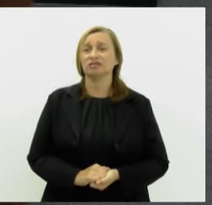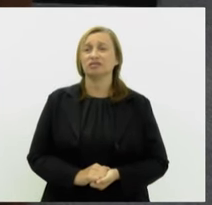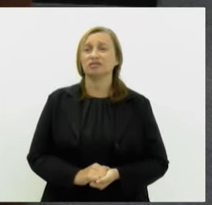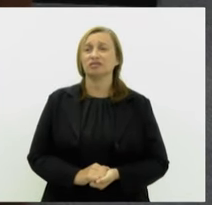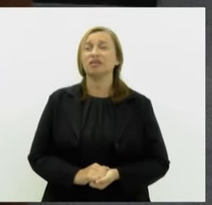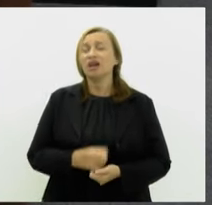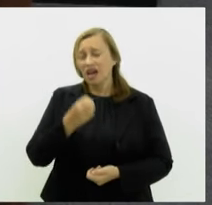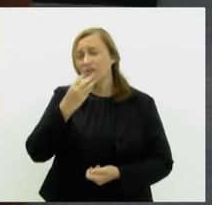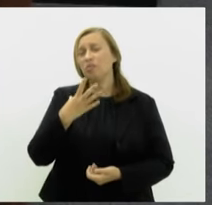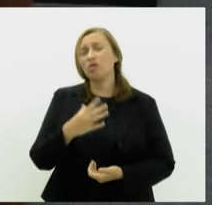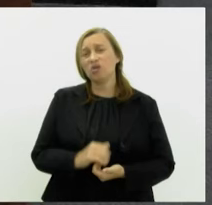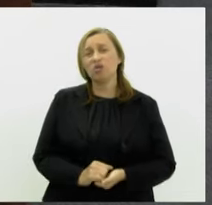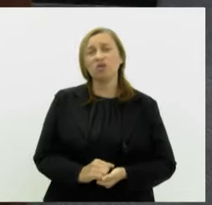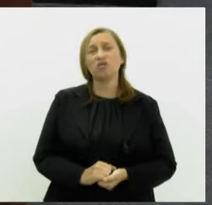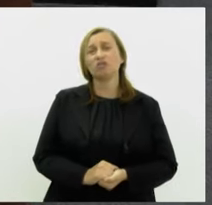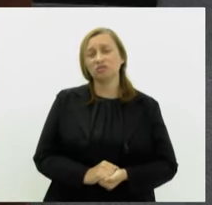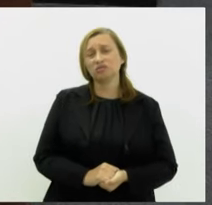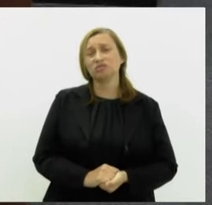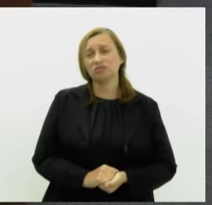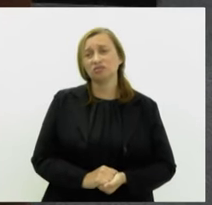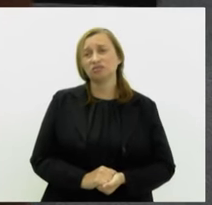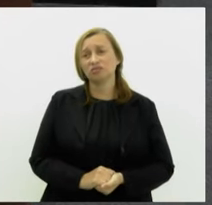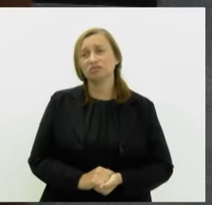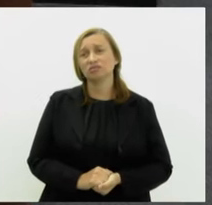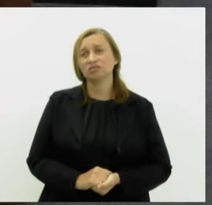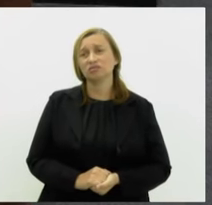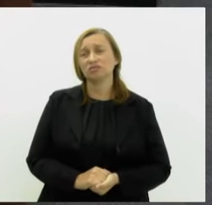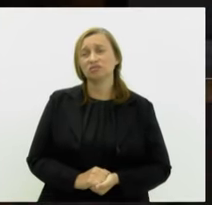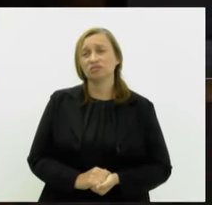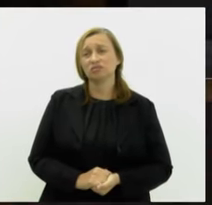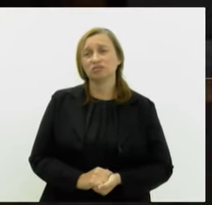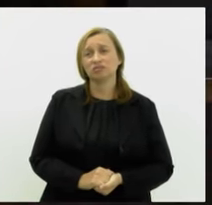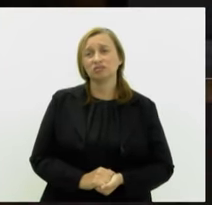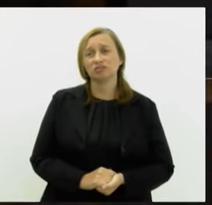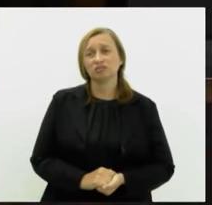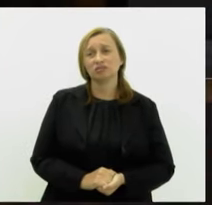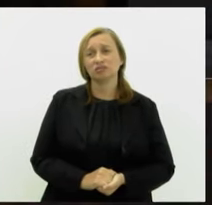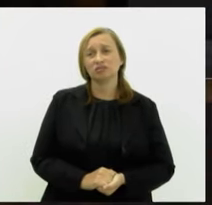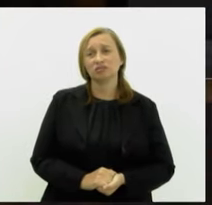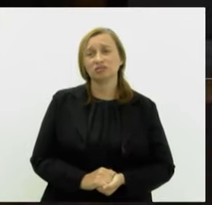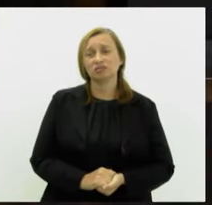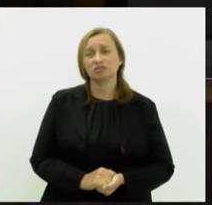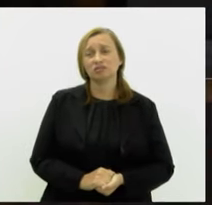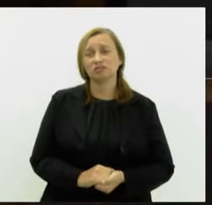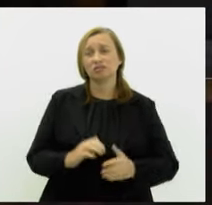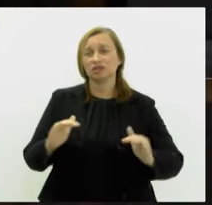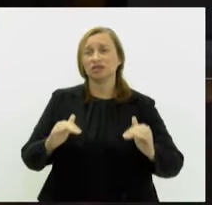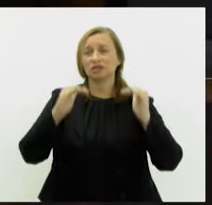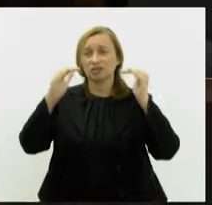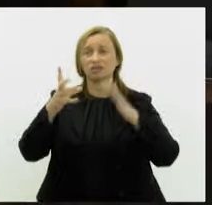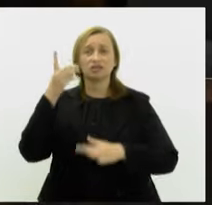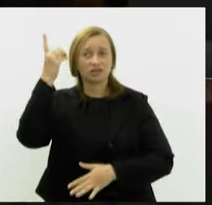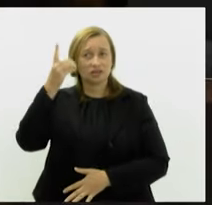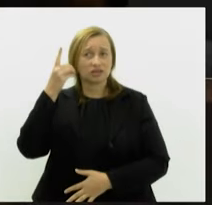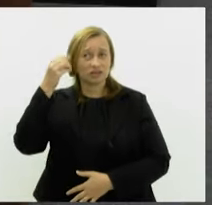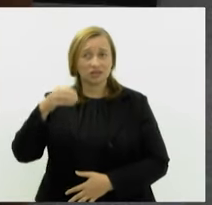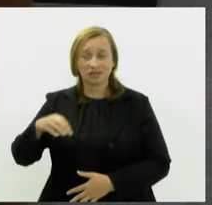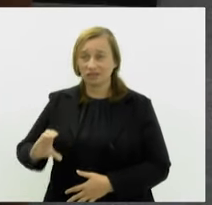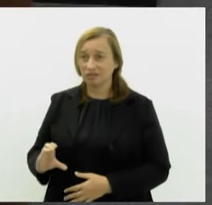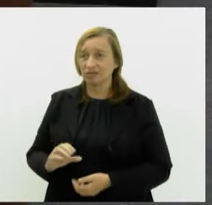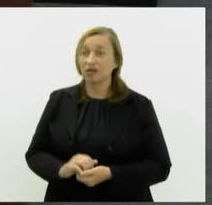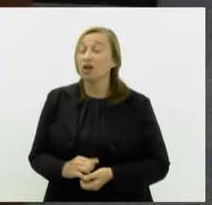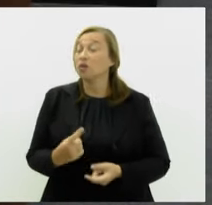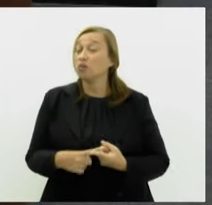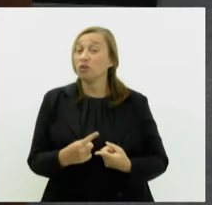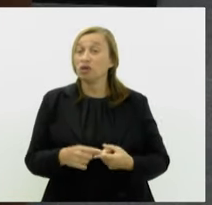É bom, me soa bem na bochecha falar Presidenta Renata Souza. Por que eu votei favoravelmente? Deputado Carlos Mendes. Por que eu